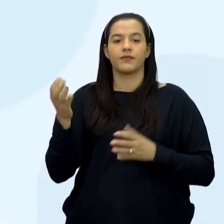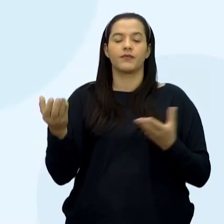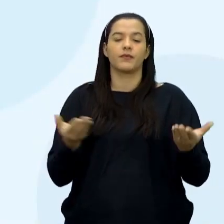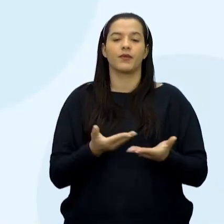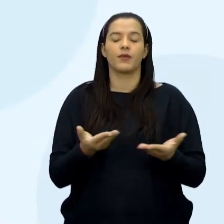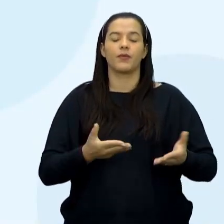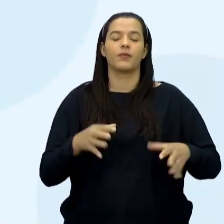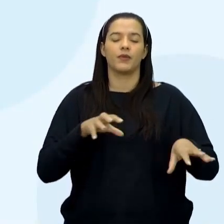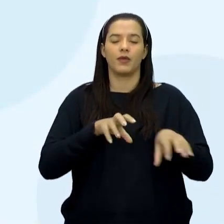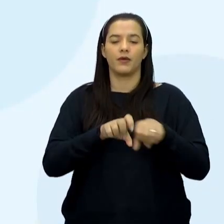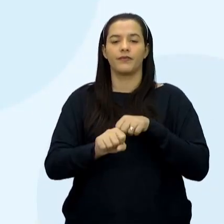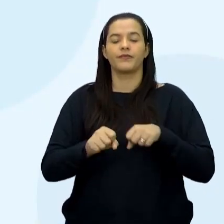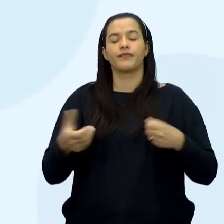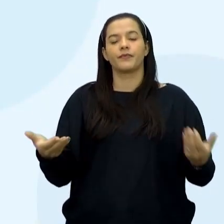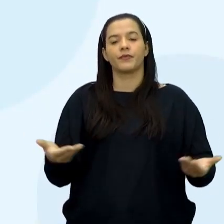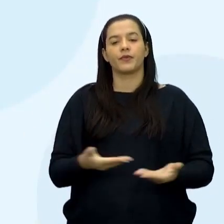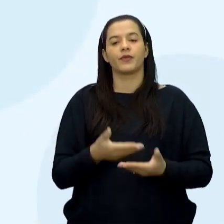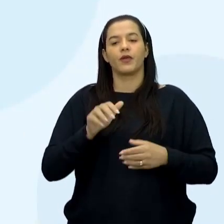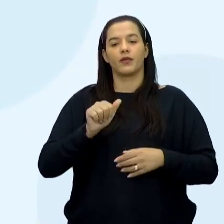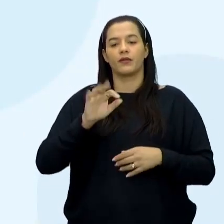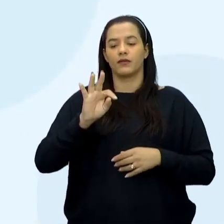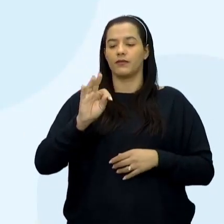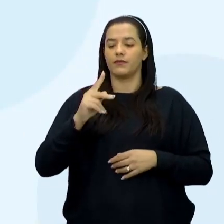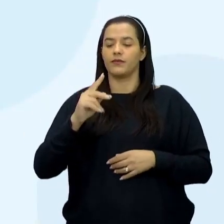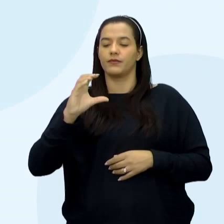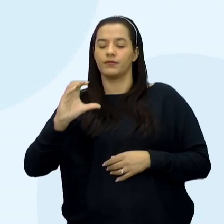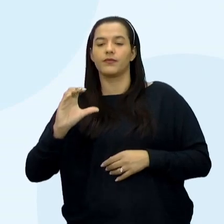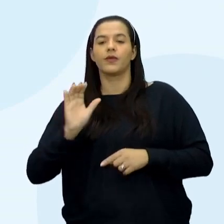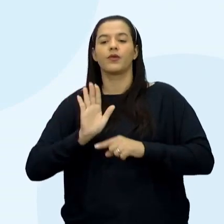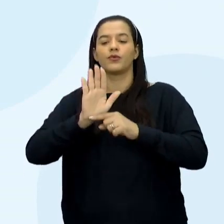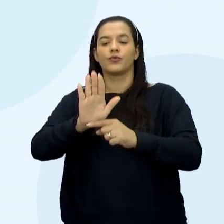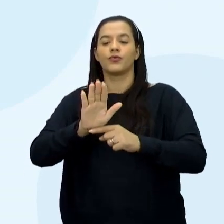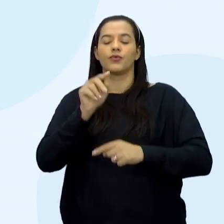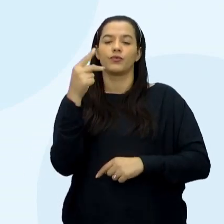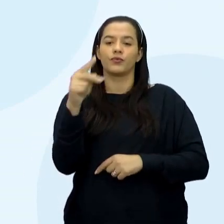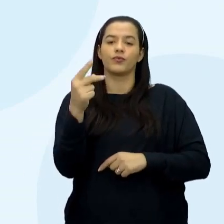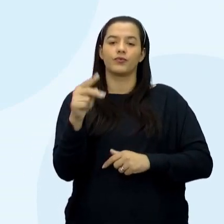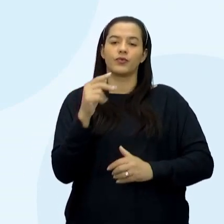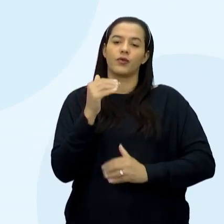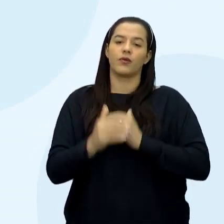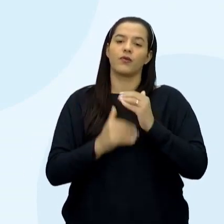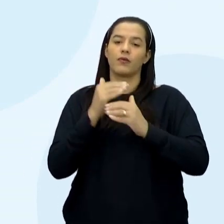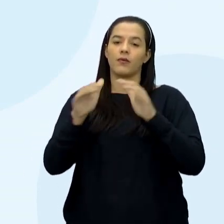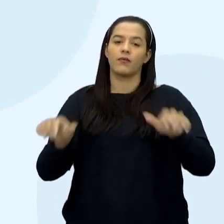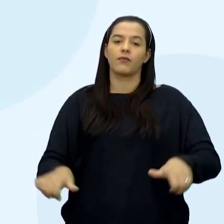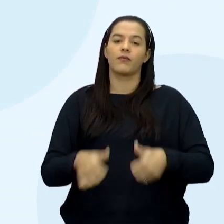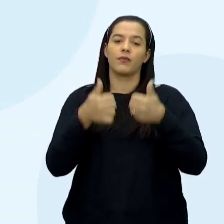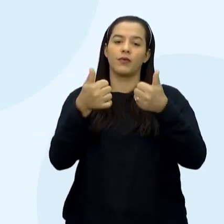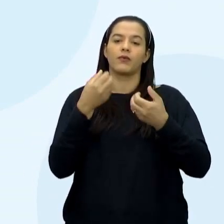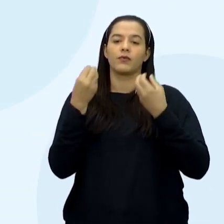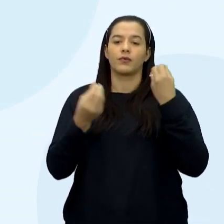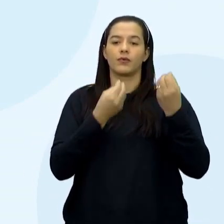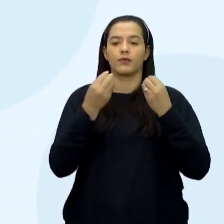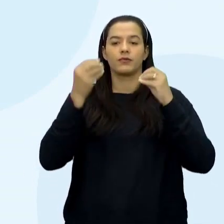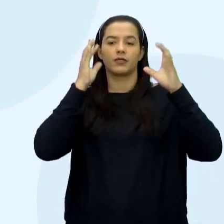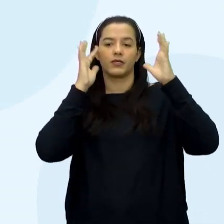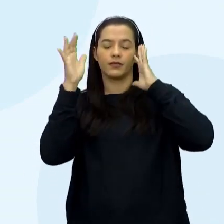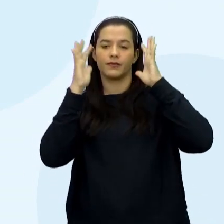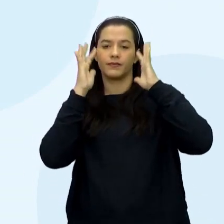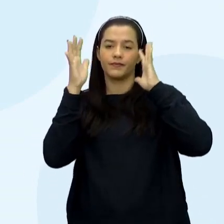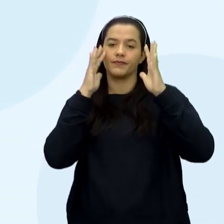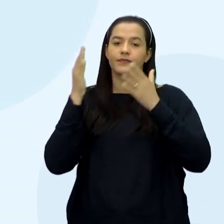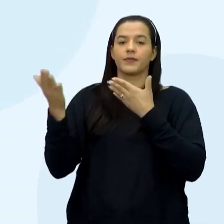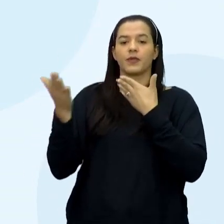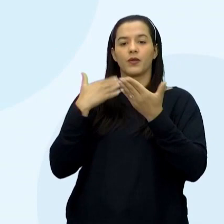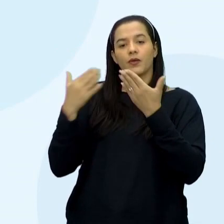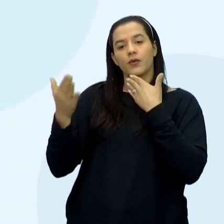medida que a formação de hoje contribuiu para o aprimoramento do seu repertório. Reflita,